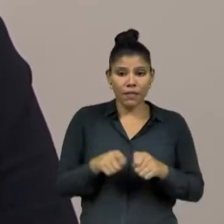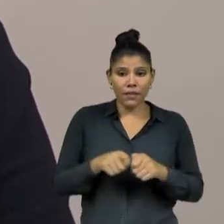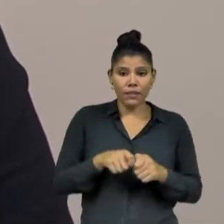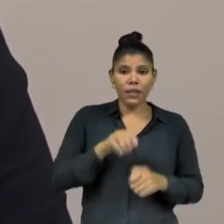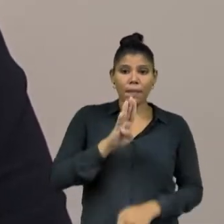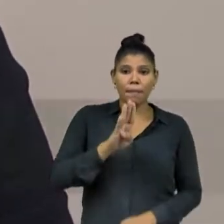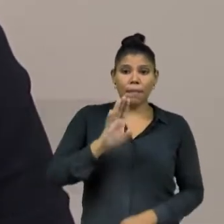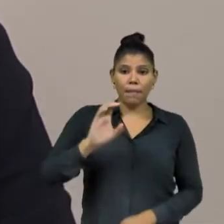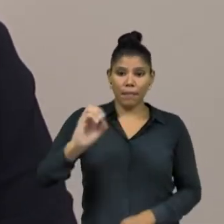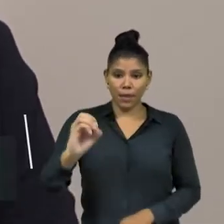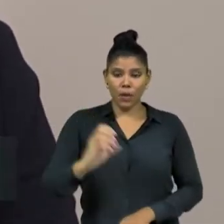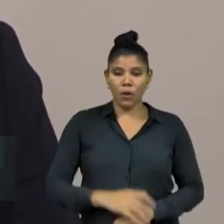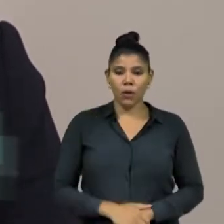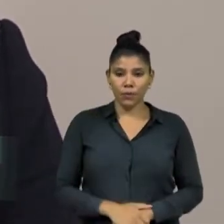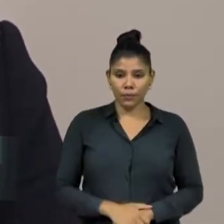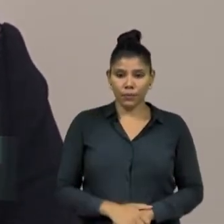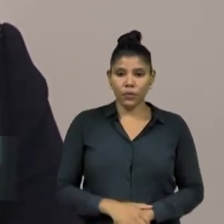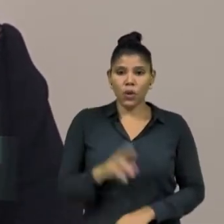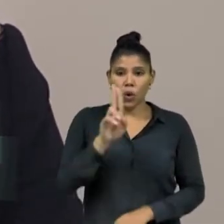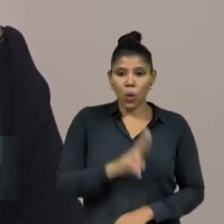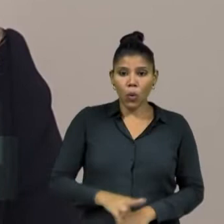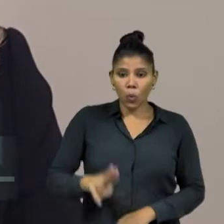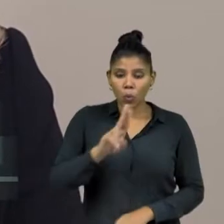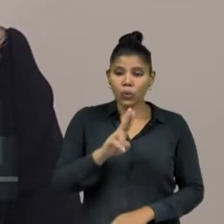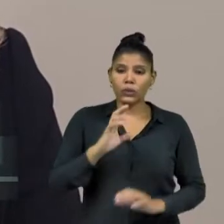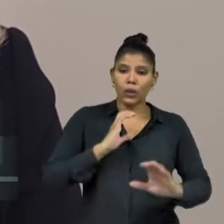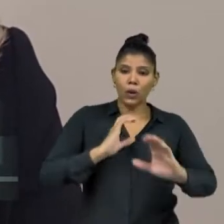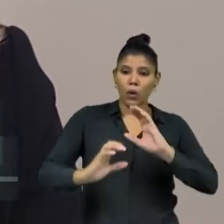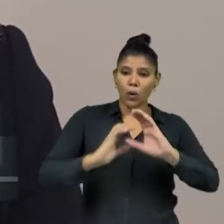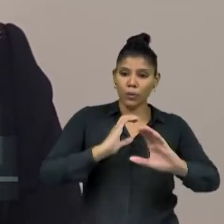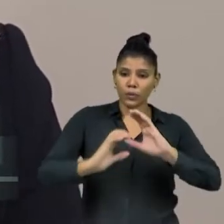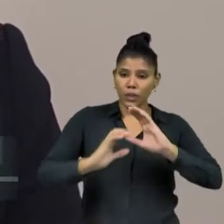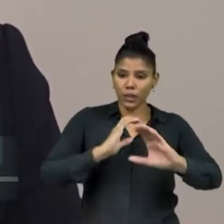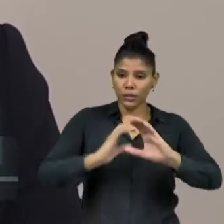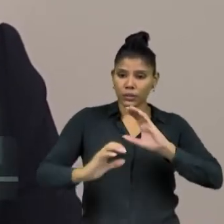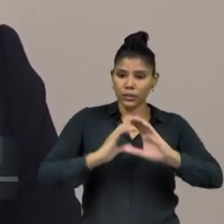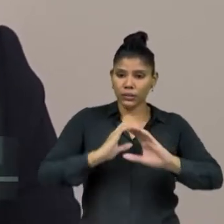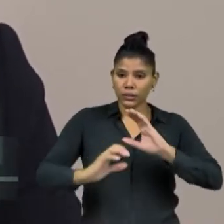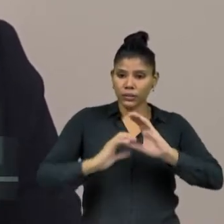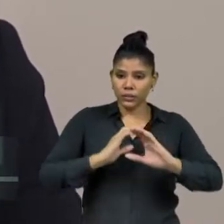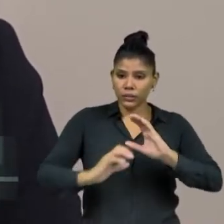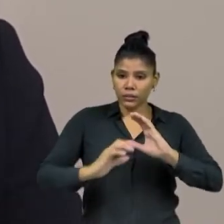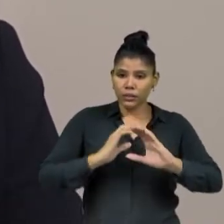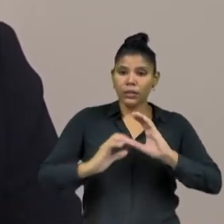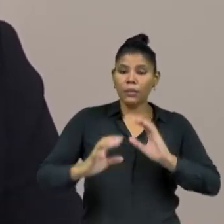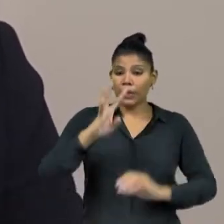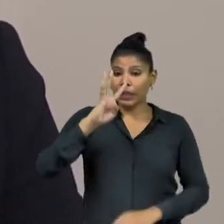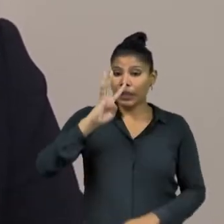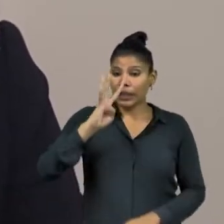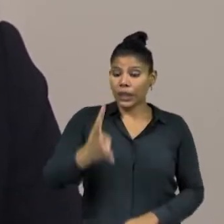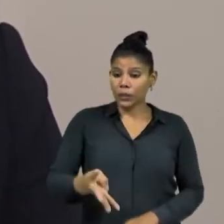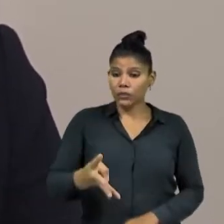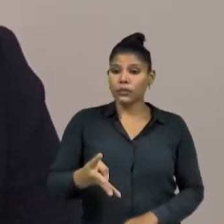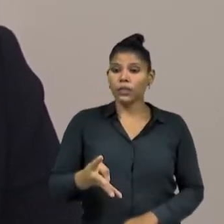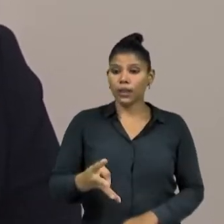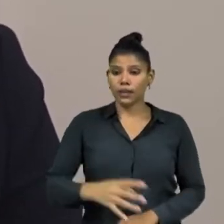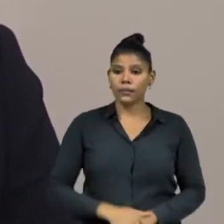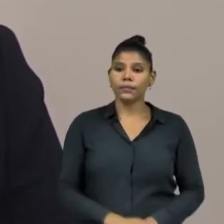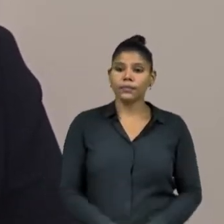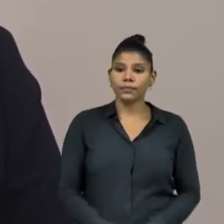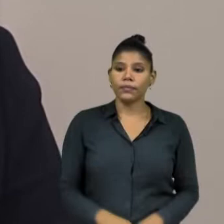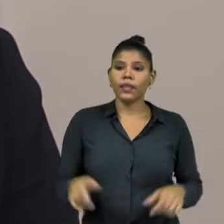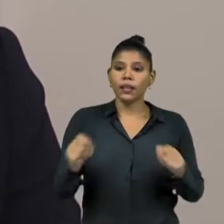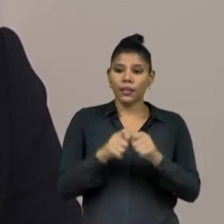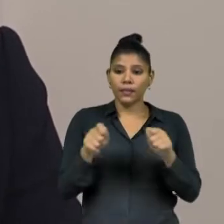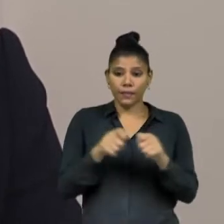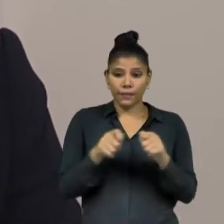fato, que elas utilizem os canais de comunicação, porque muitas empresas hoje já têm canais de denúncia de assédio sexual, que elas façam